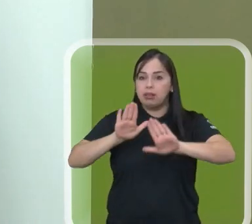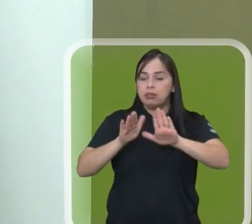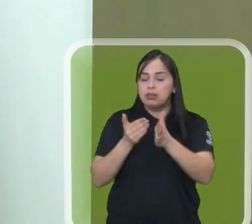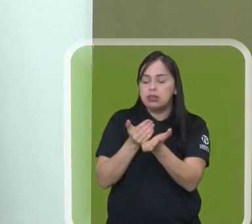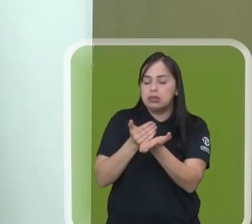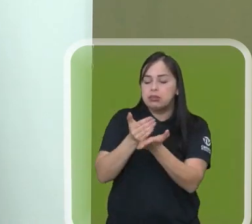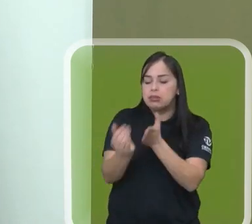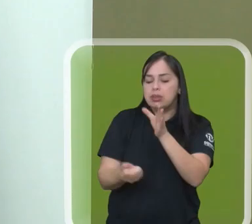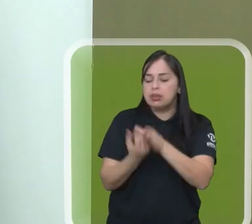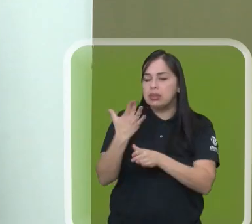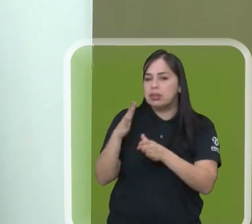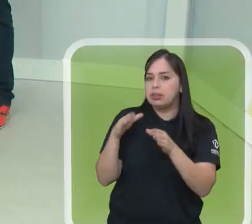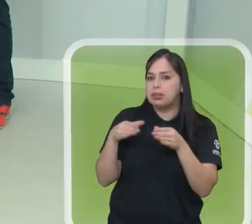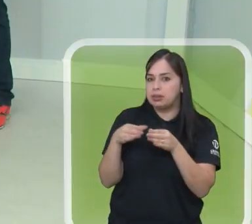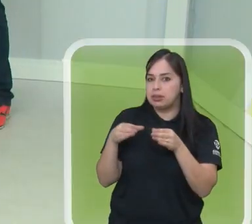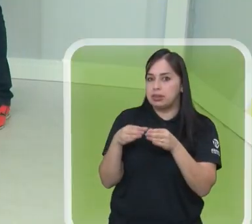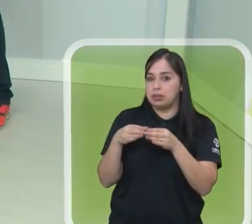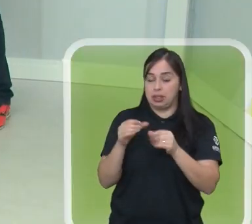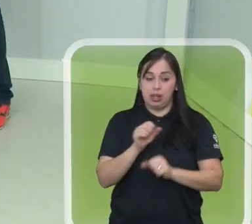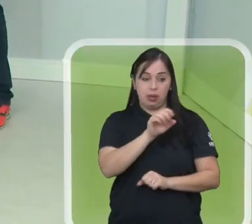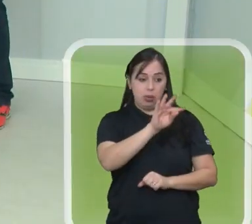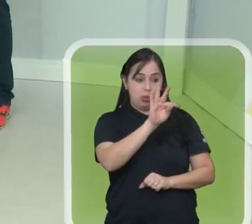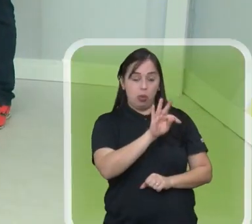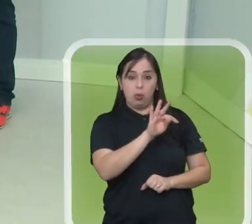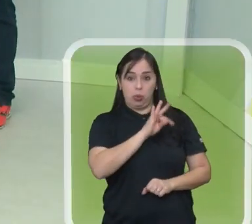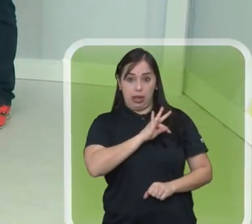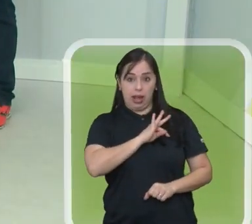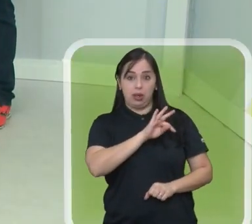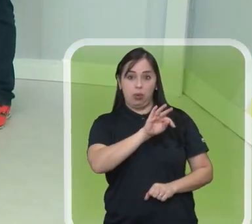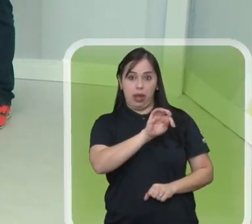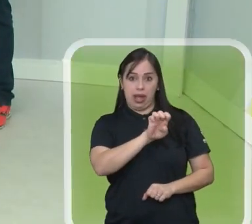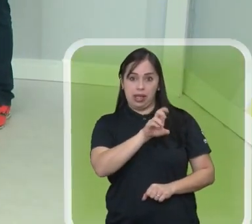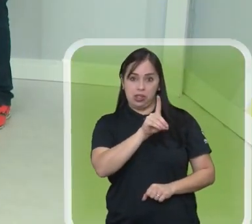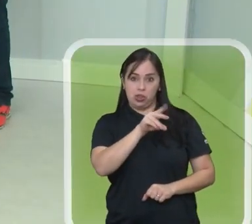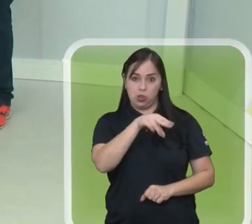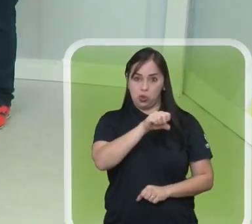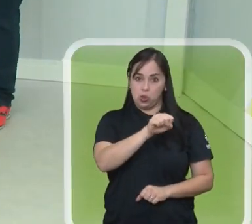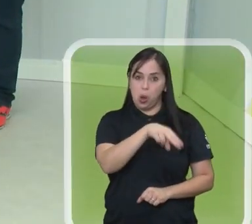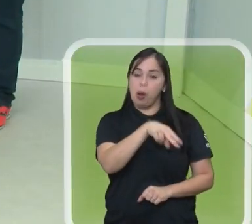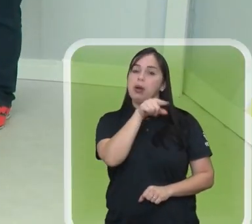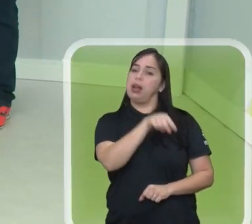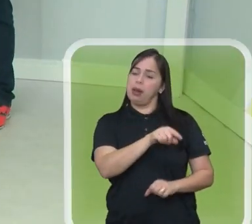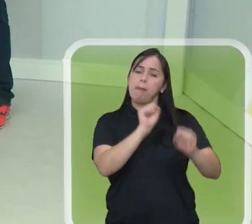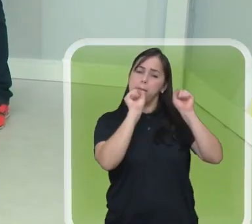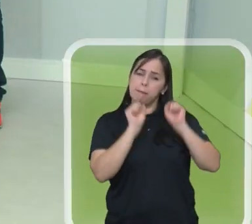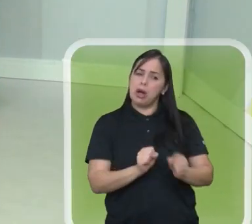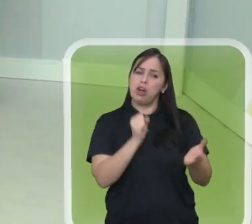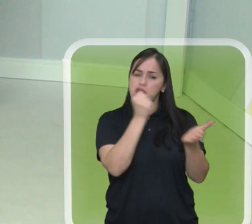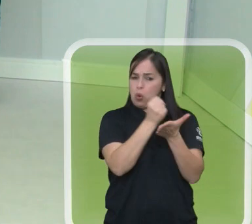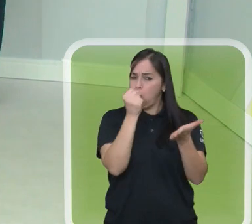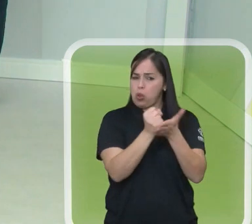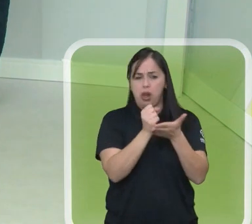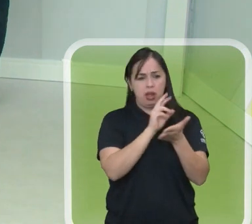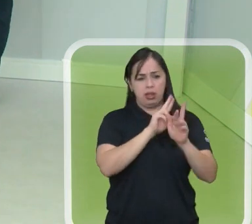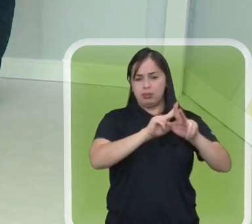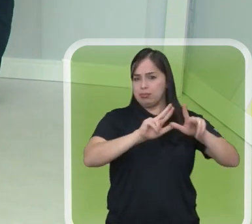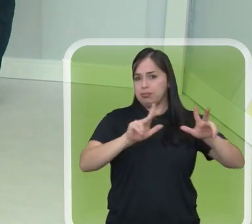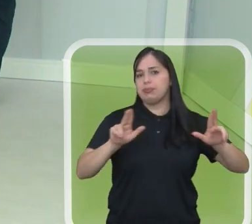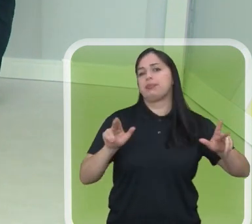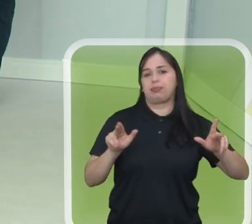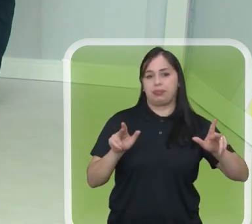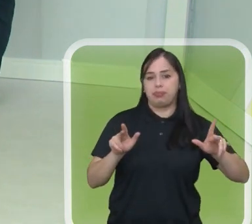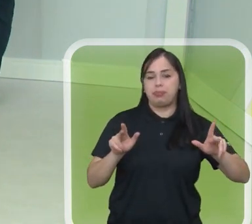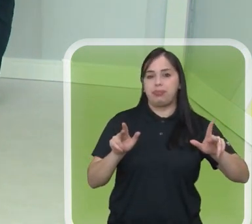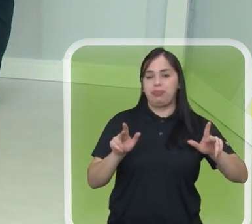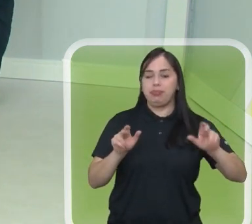criterioso. Eu dei sim autonomia para o Edson Vieira, porque era o Edson Vieira, né? Dei autonomia para ele contratar. Acho que talvez aí teria